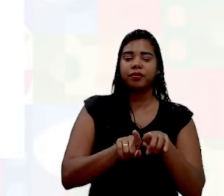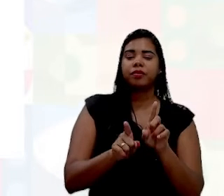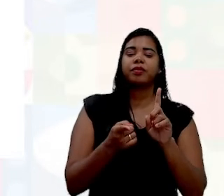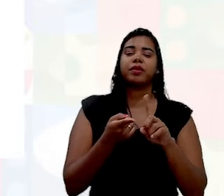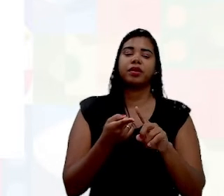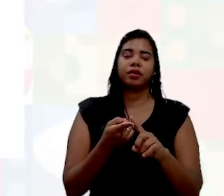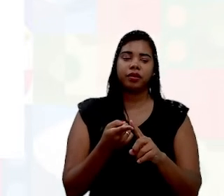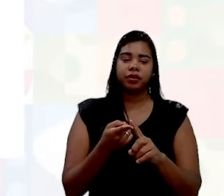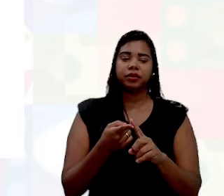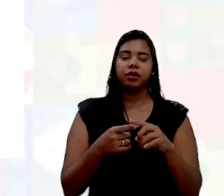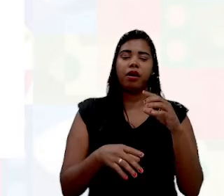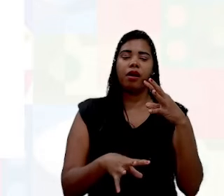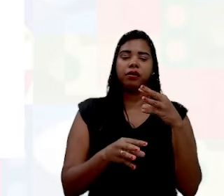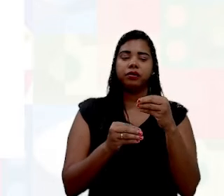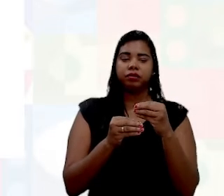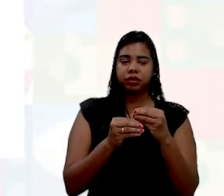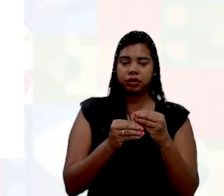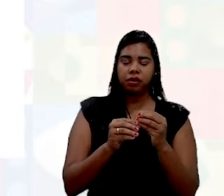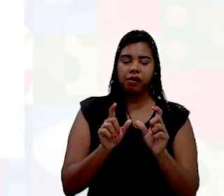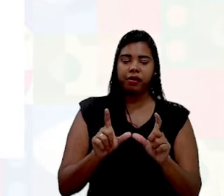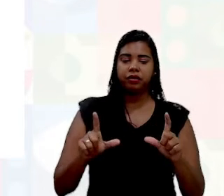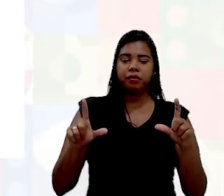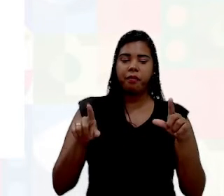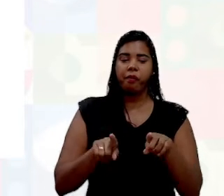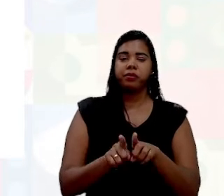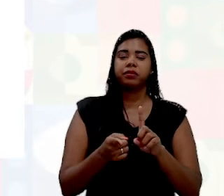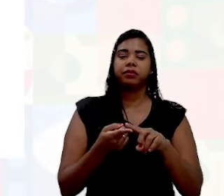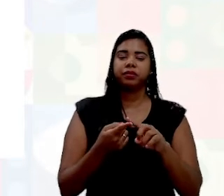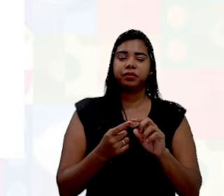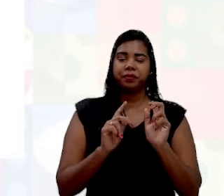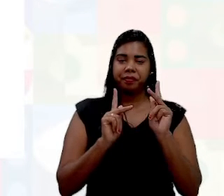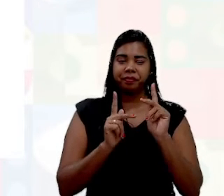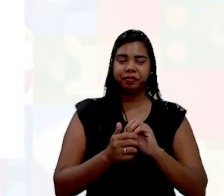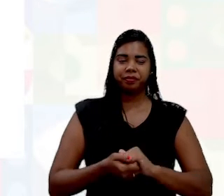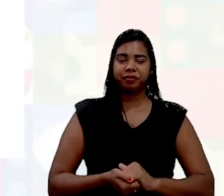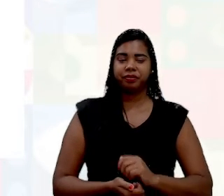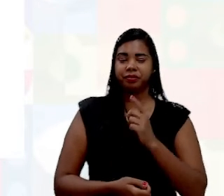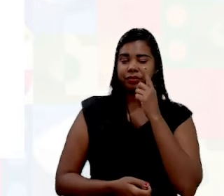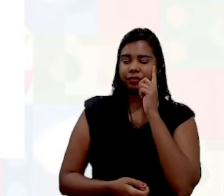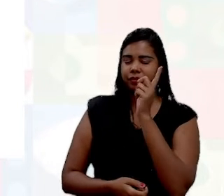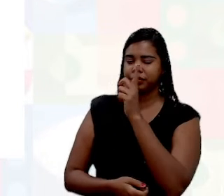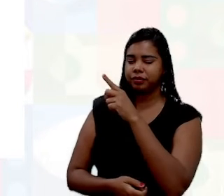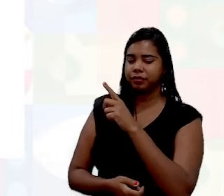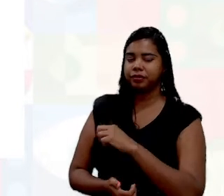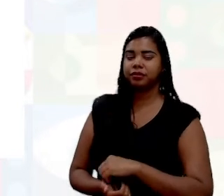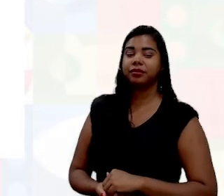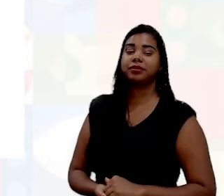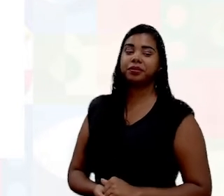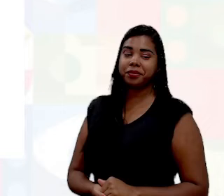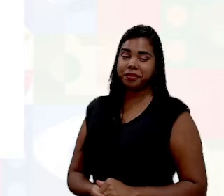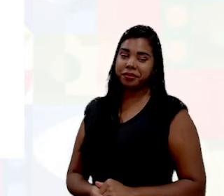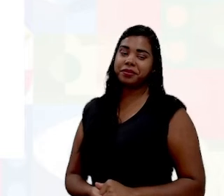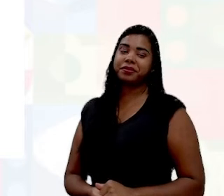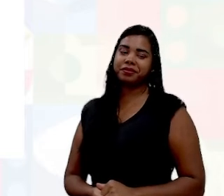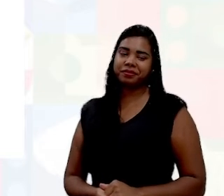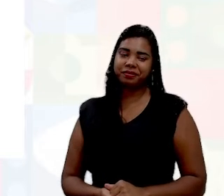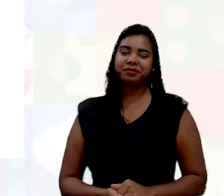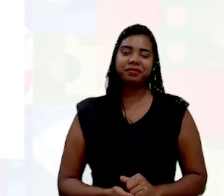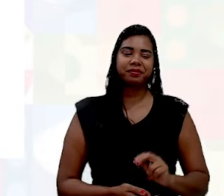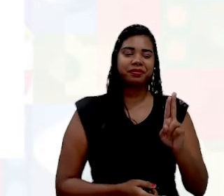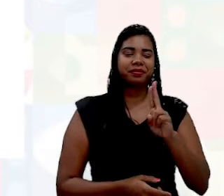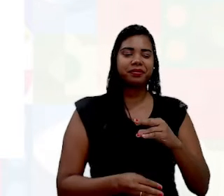para poder fazer algum laço condicional, tá ok? Então nesse caso aí a gente vai colocar, tem uma tagzinha que se usa que é